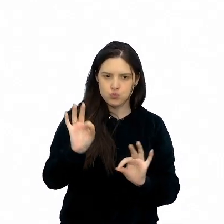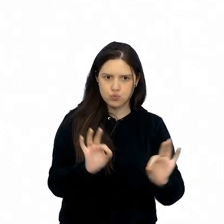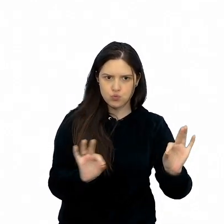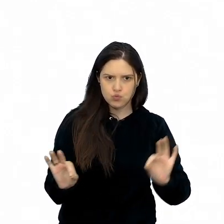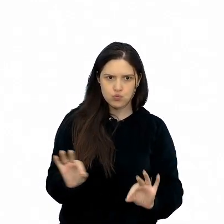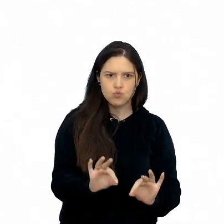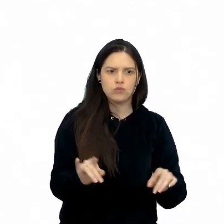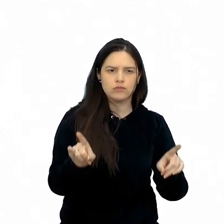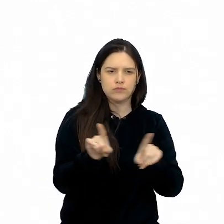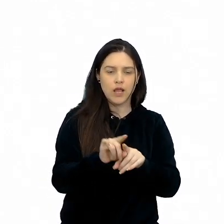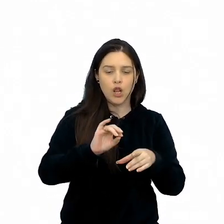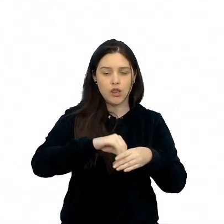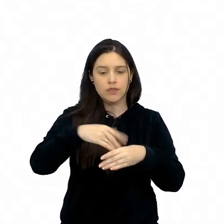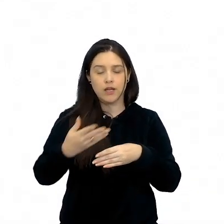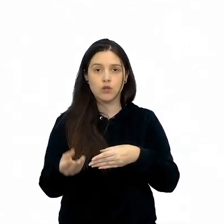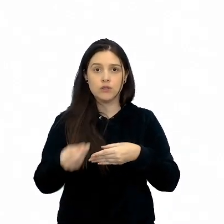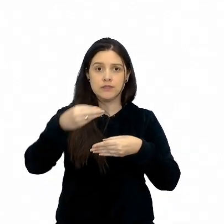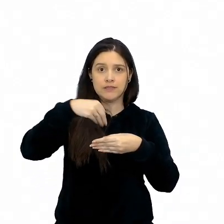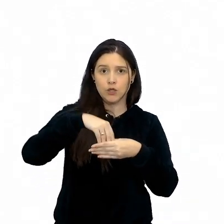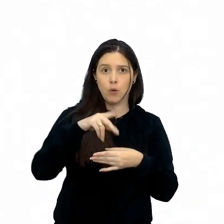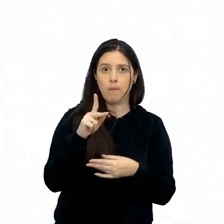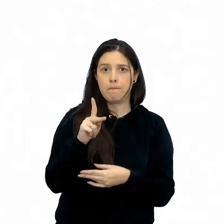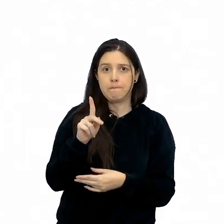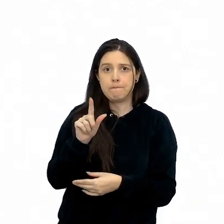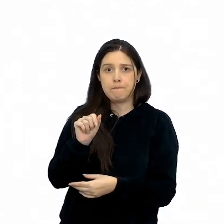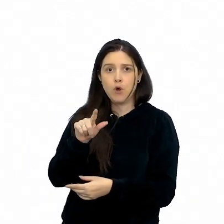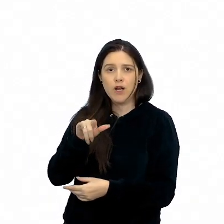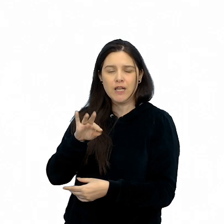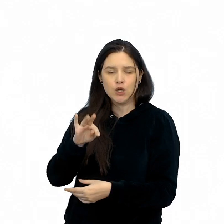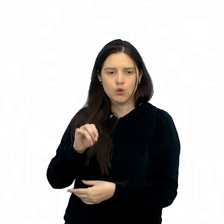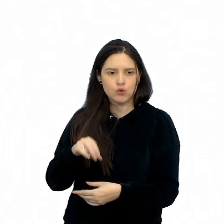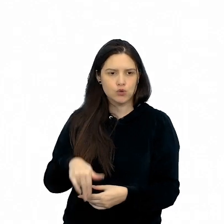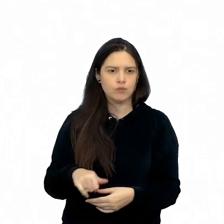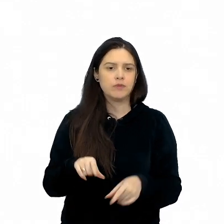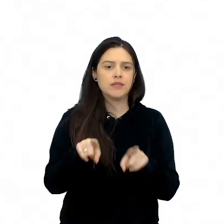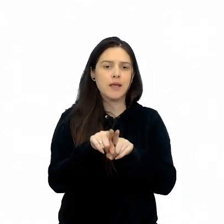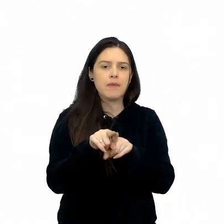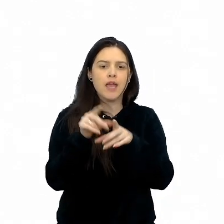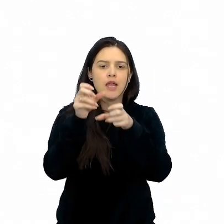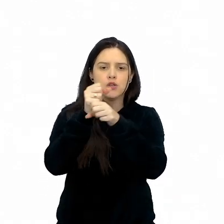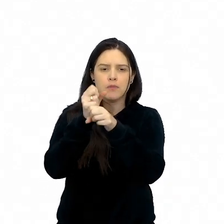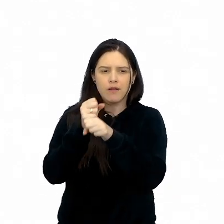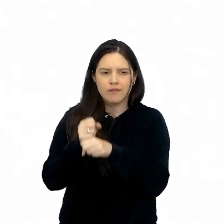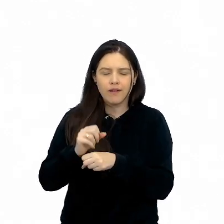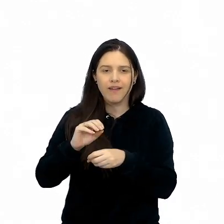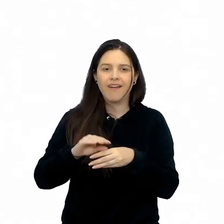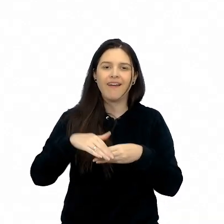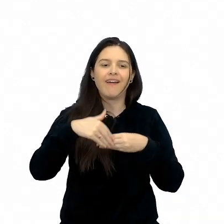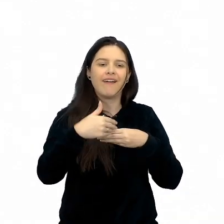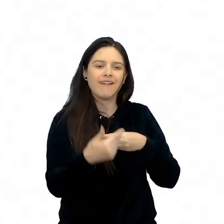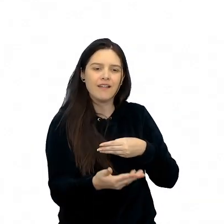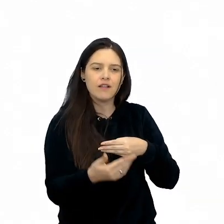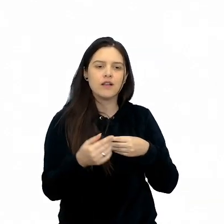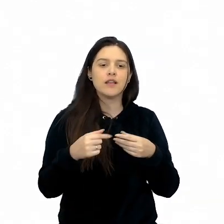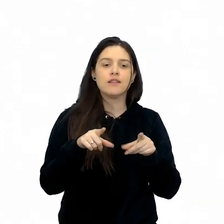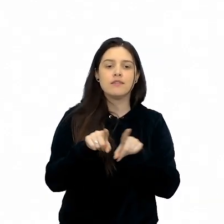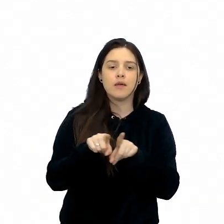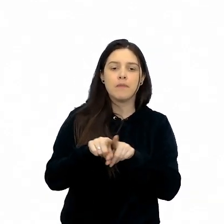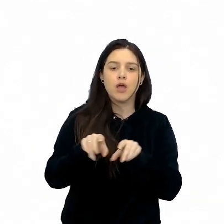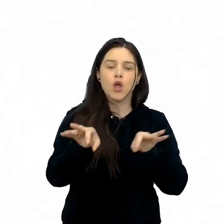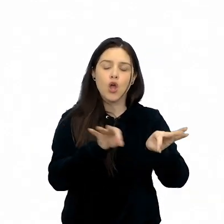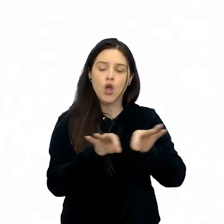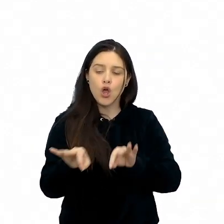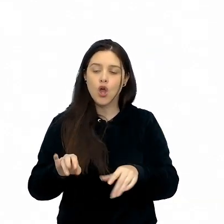polígono. Na 5ª e 6ª aula, a soma das medidas dos ângulos internos de um polígono. Na 7ª e 8ª aula, a resolução